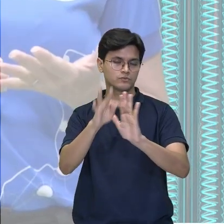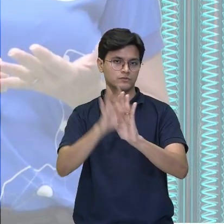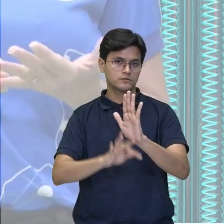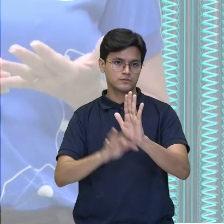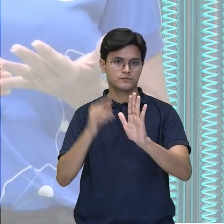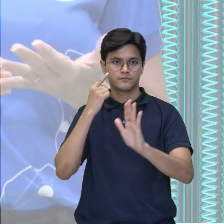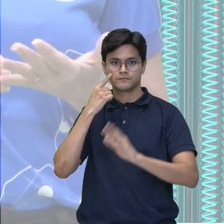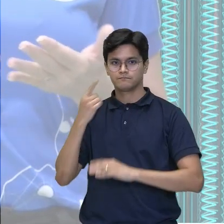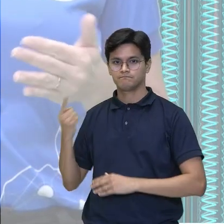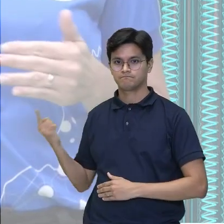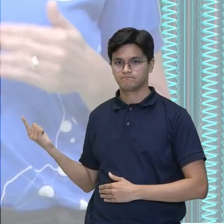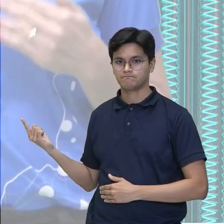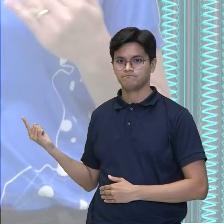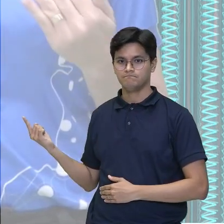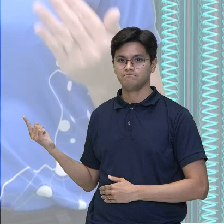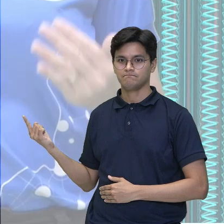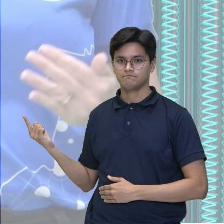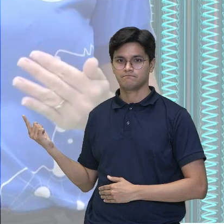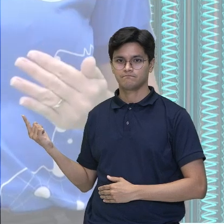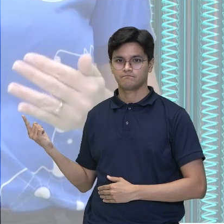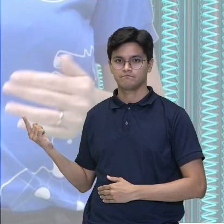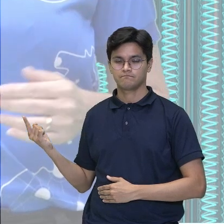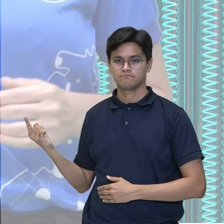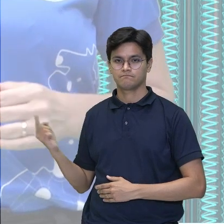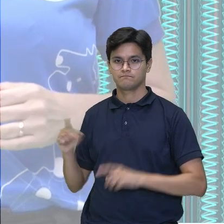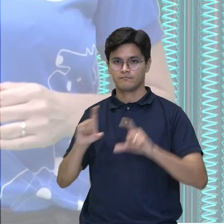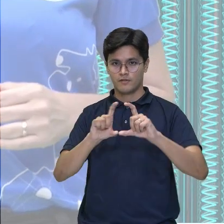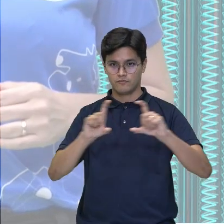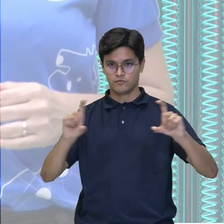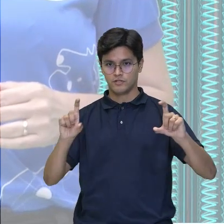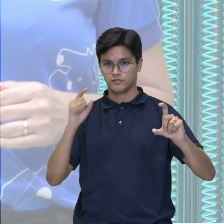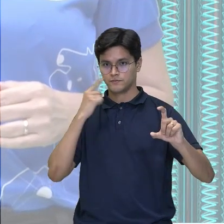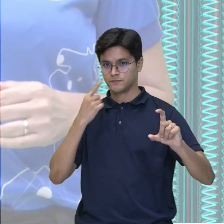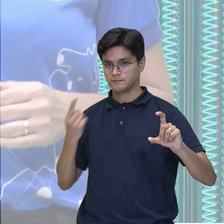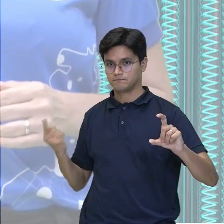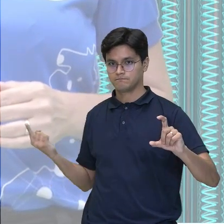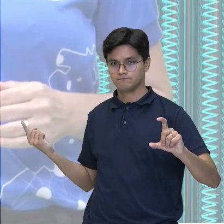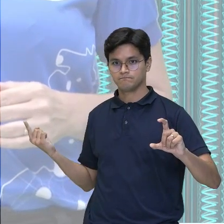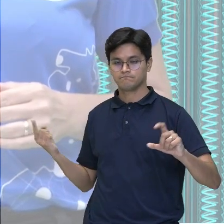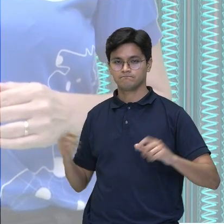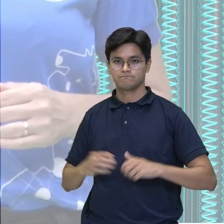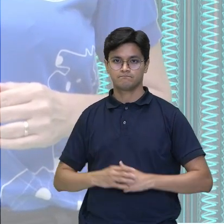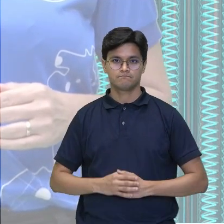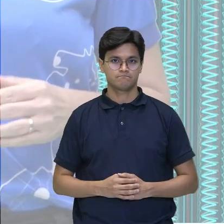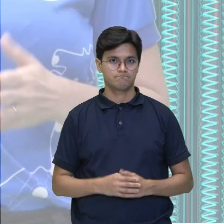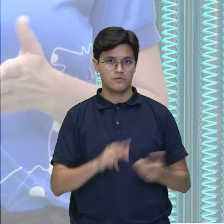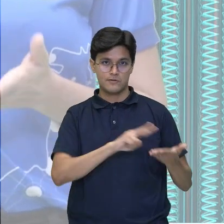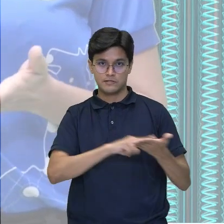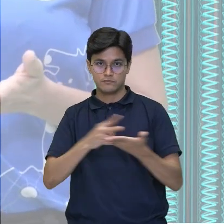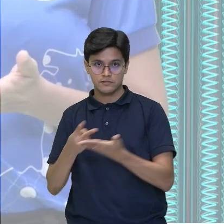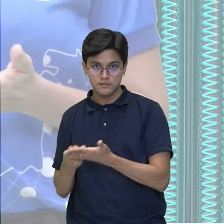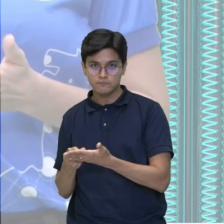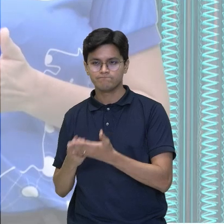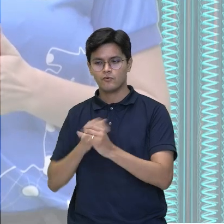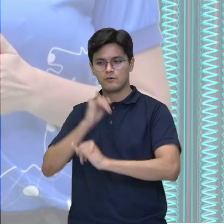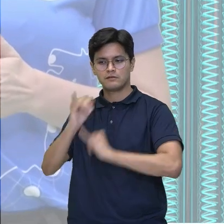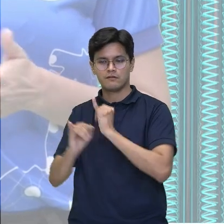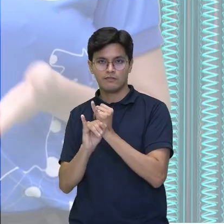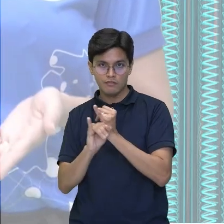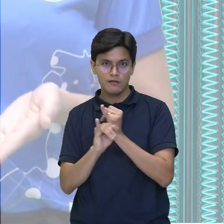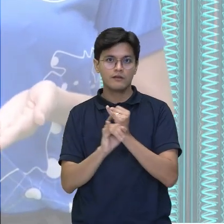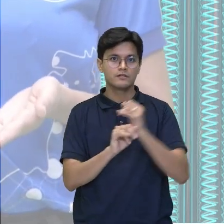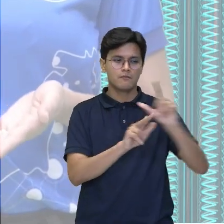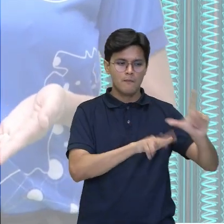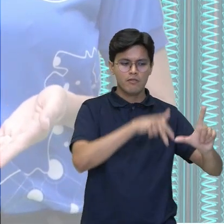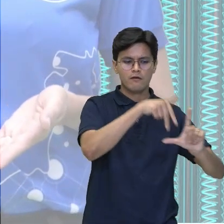the difference? Qual é a diferença entre o metaverse e a internet? Ok? Então,